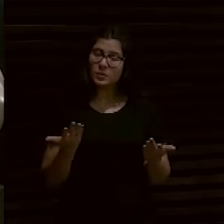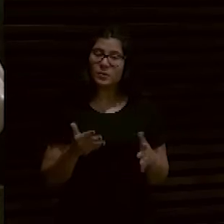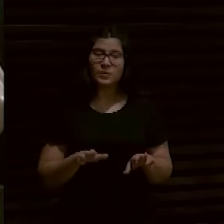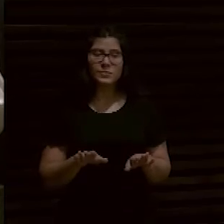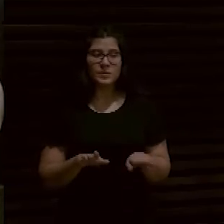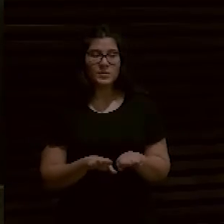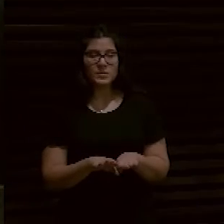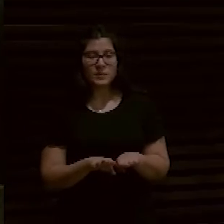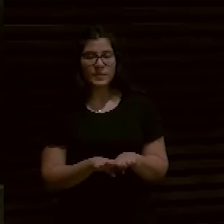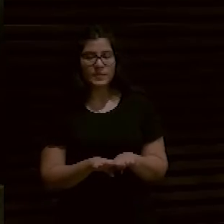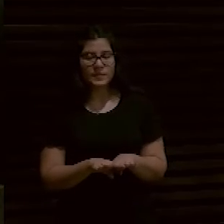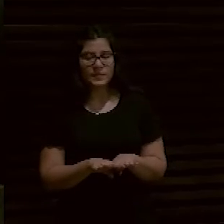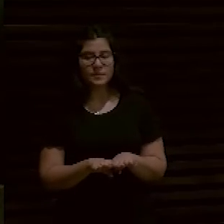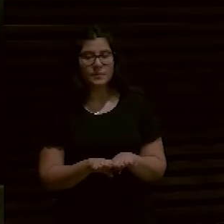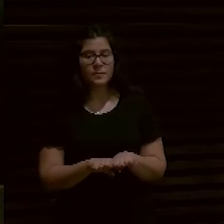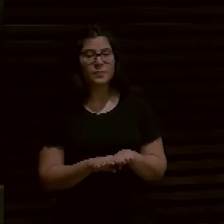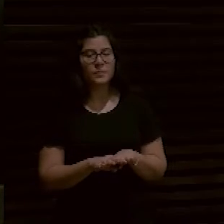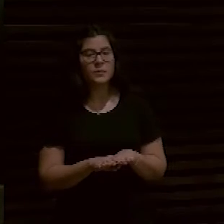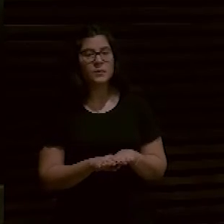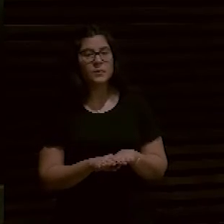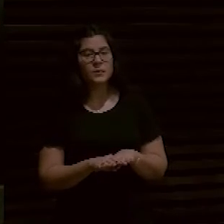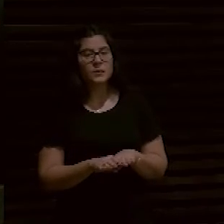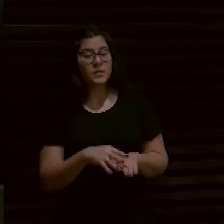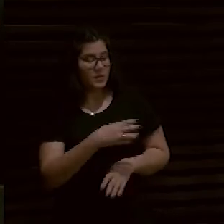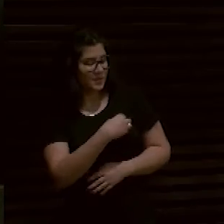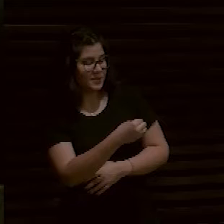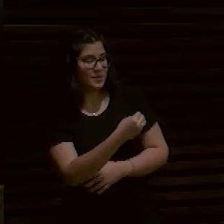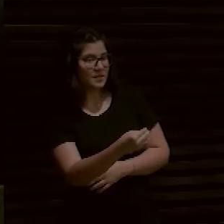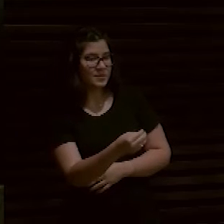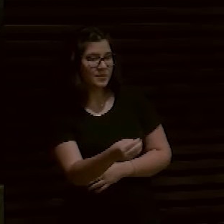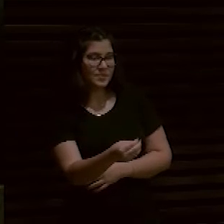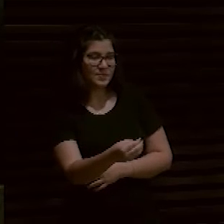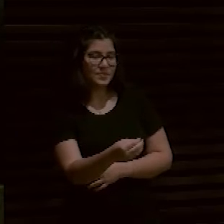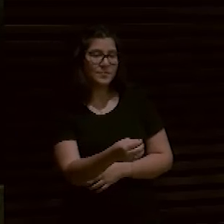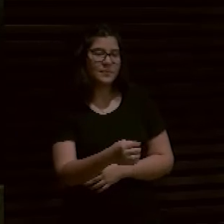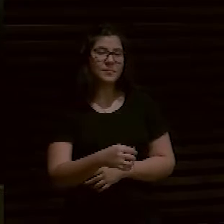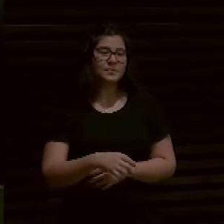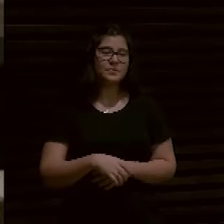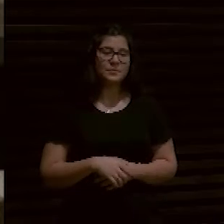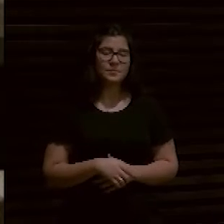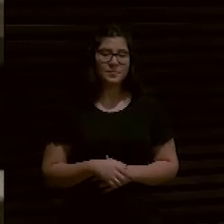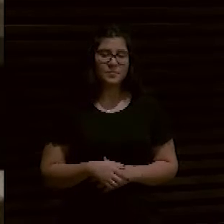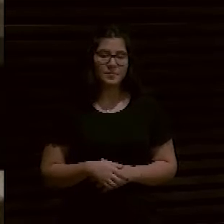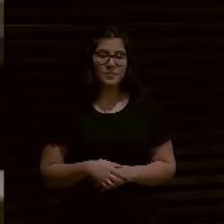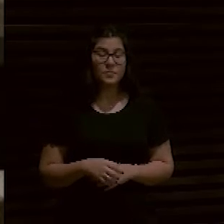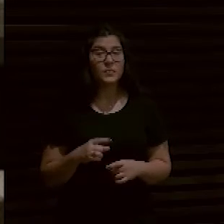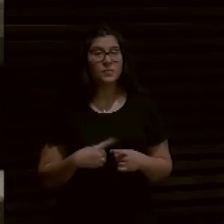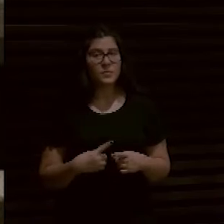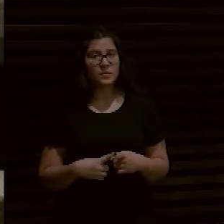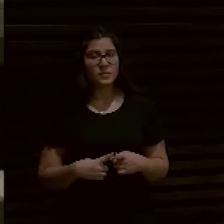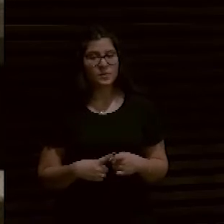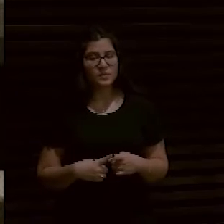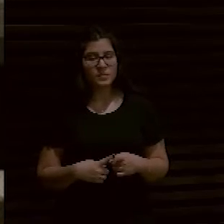vai resvalar na próxima e na próxima e na próxima geração. Porque